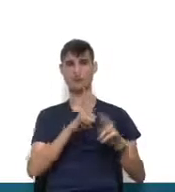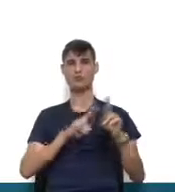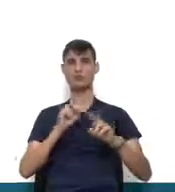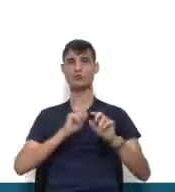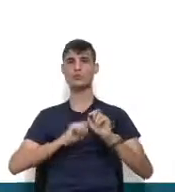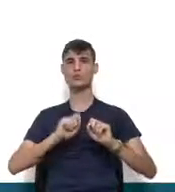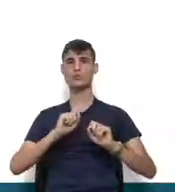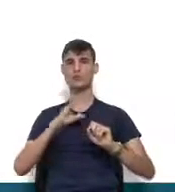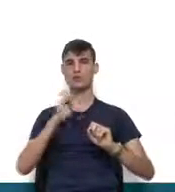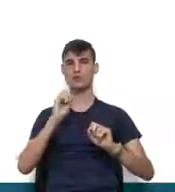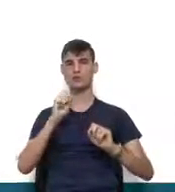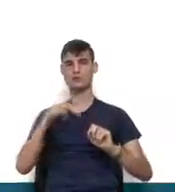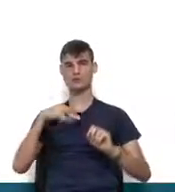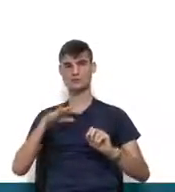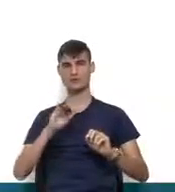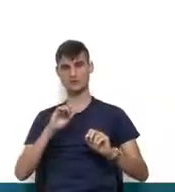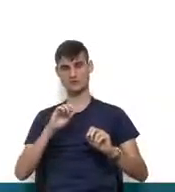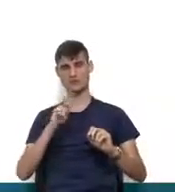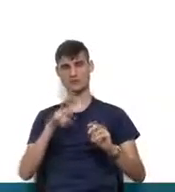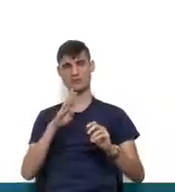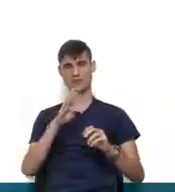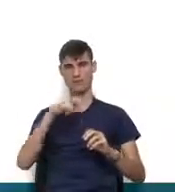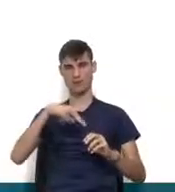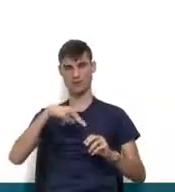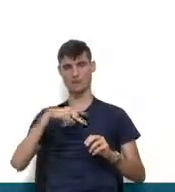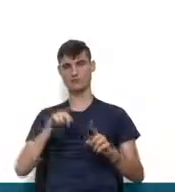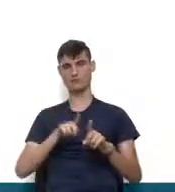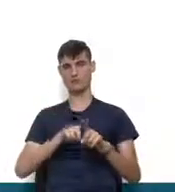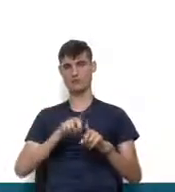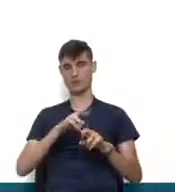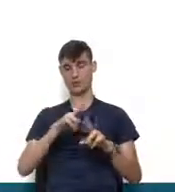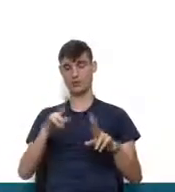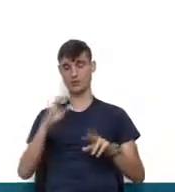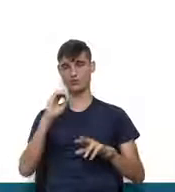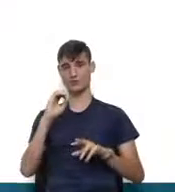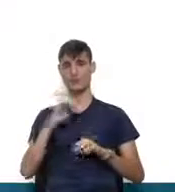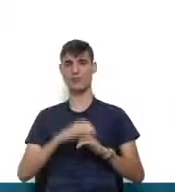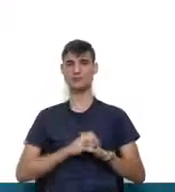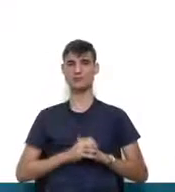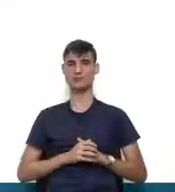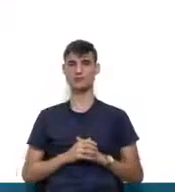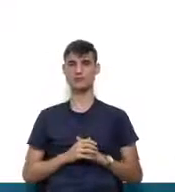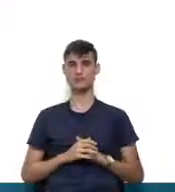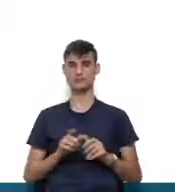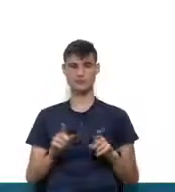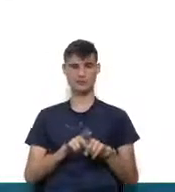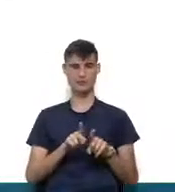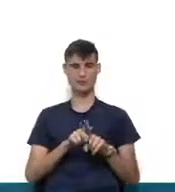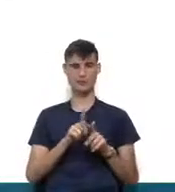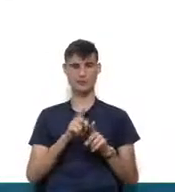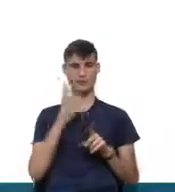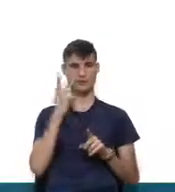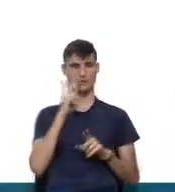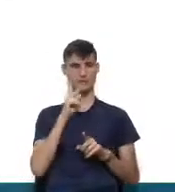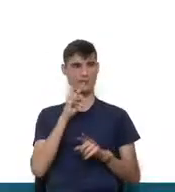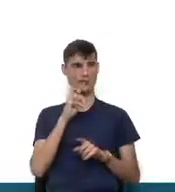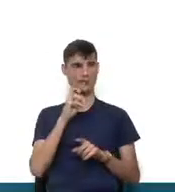de cossenos, que é o quê? Bn igual a 0. E a série de Fourier para esse f